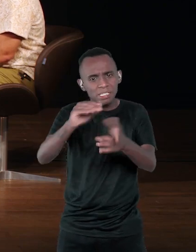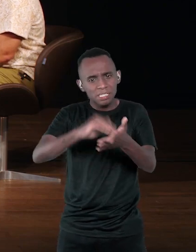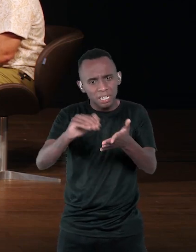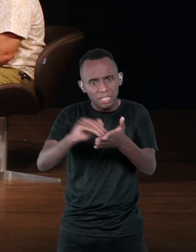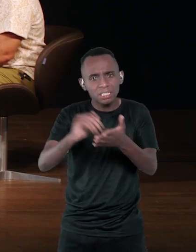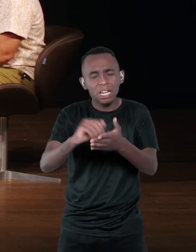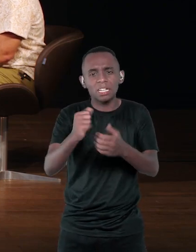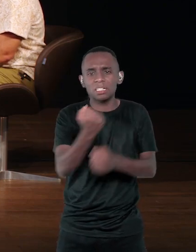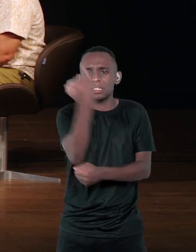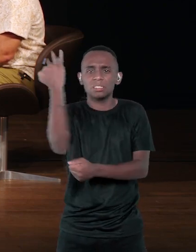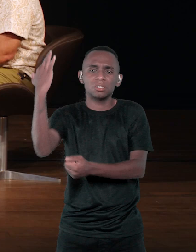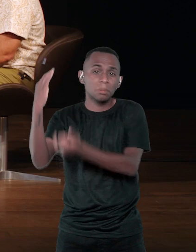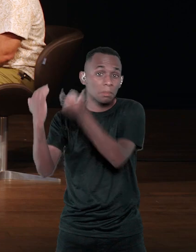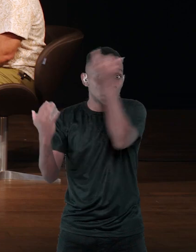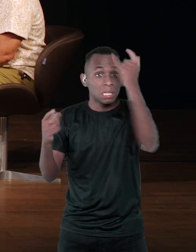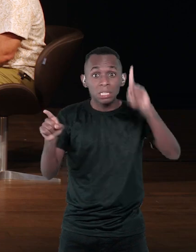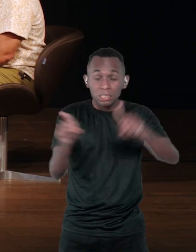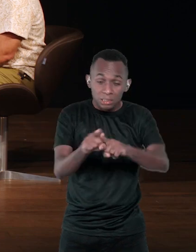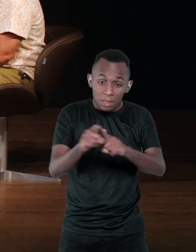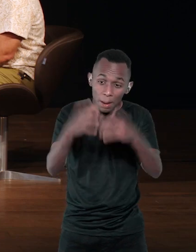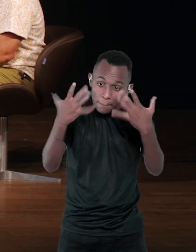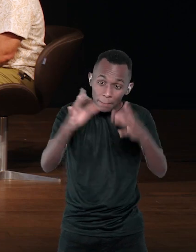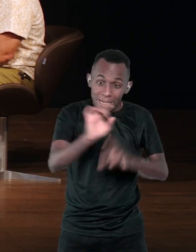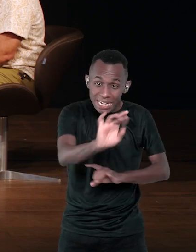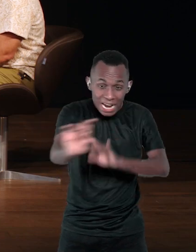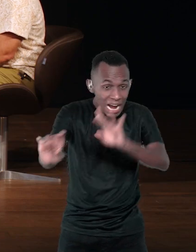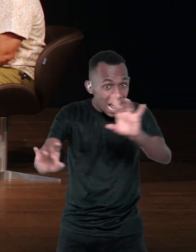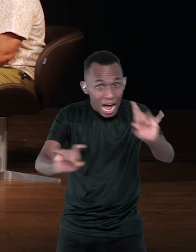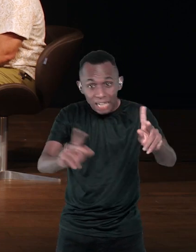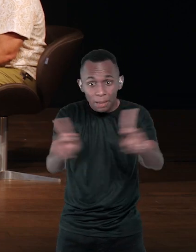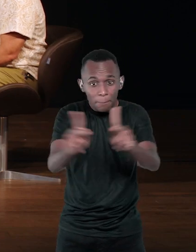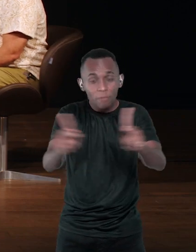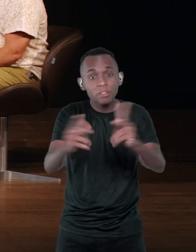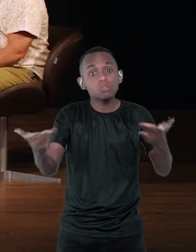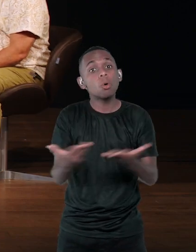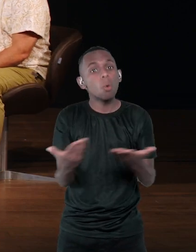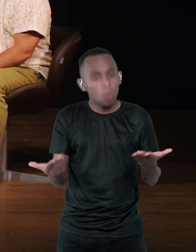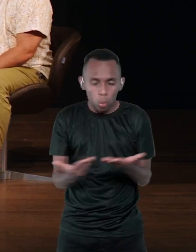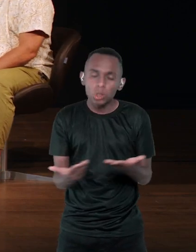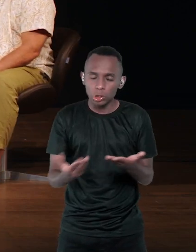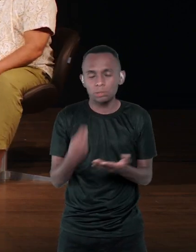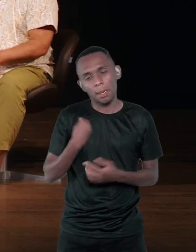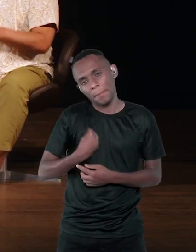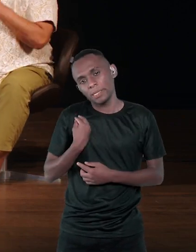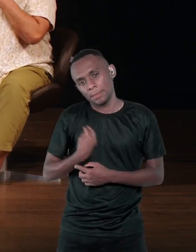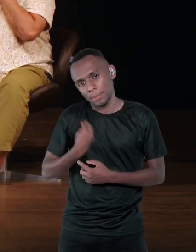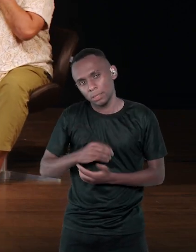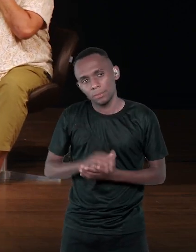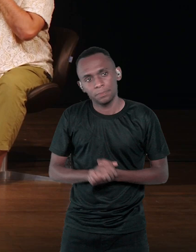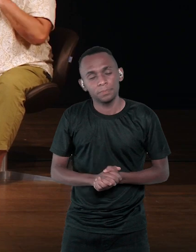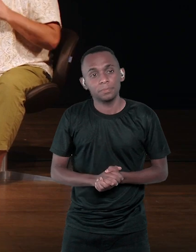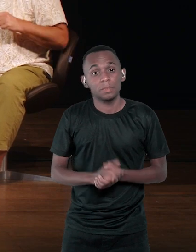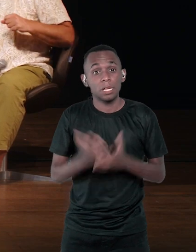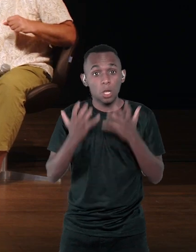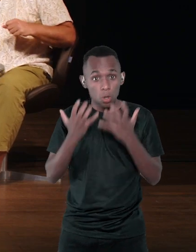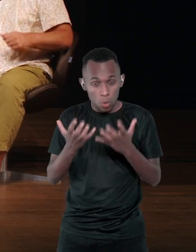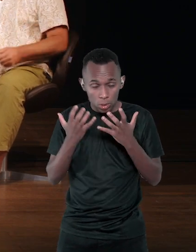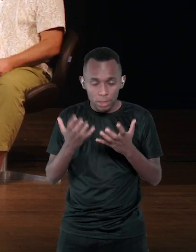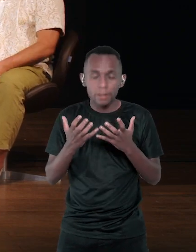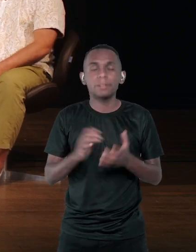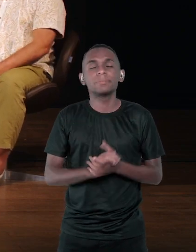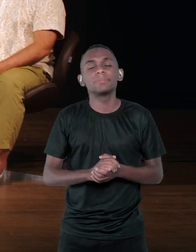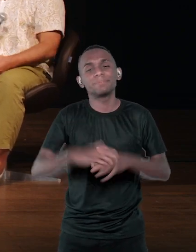Ambiente e para cada um dos professores que estiver aqui hoje, porque eu sei que muitos se inscreveram e estão aqui. E eu queria que vocês...